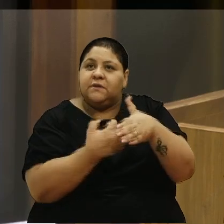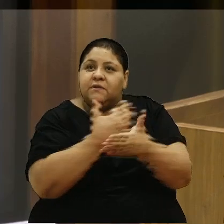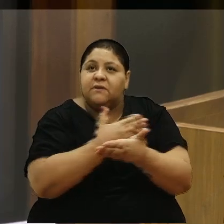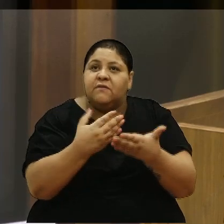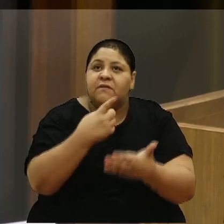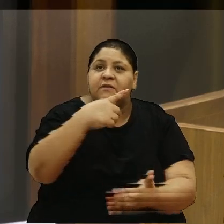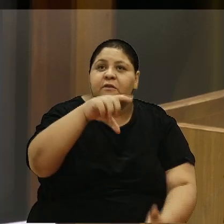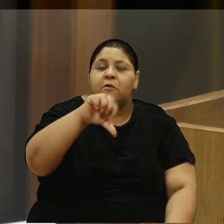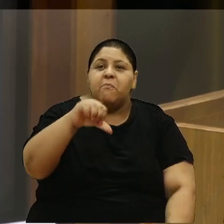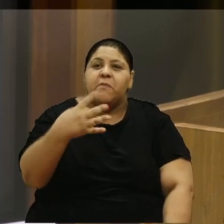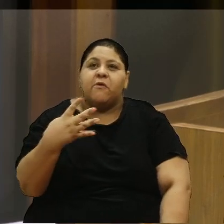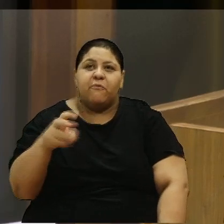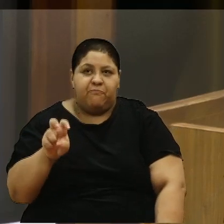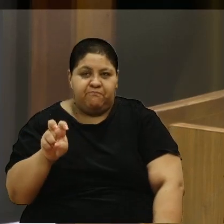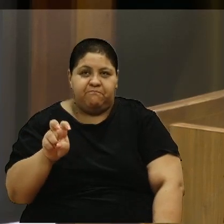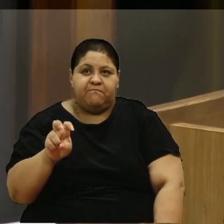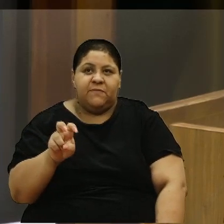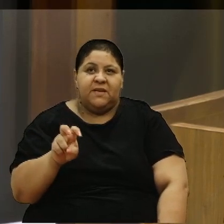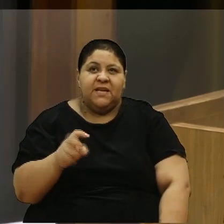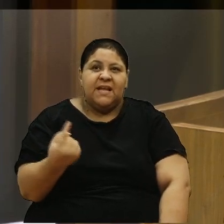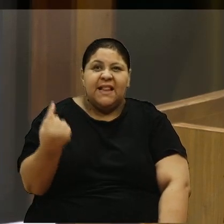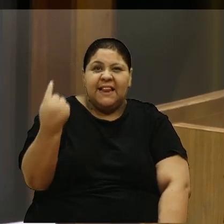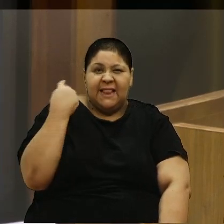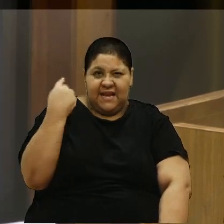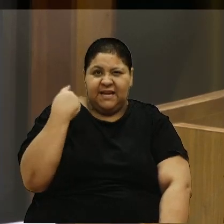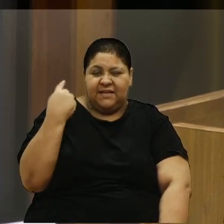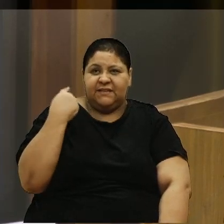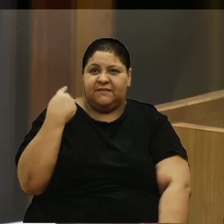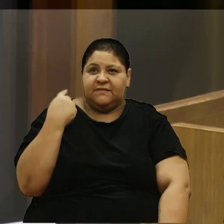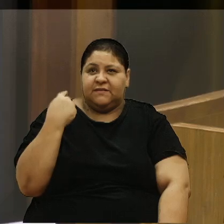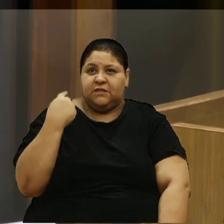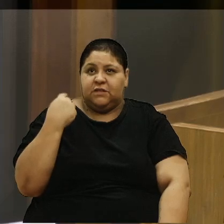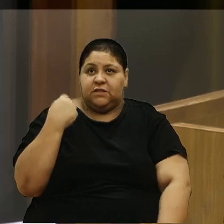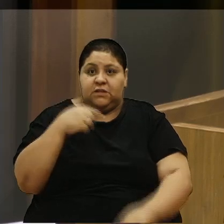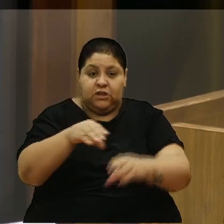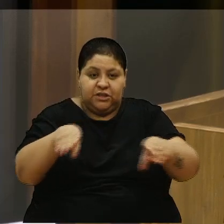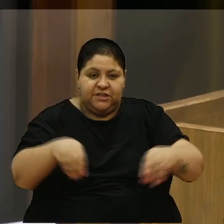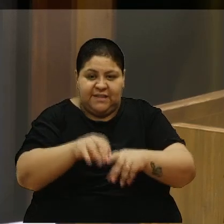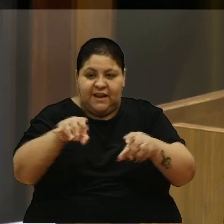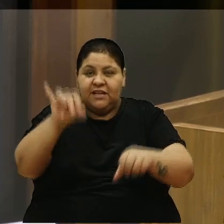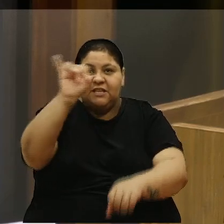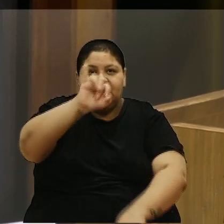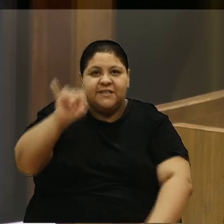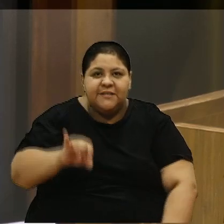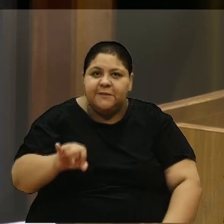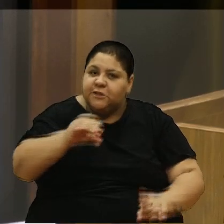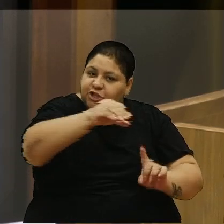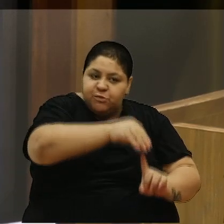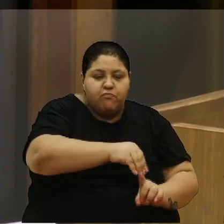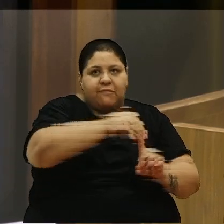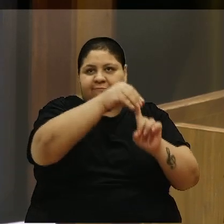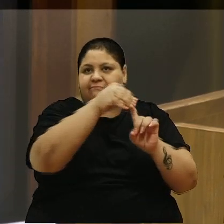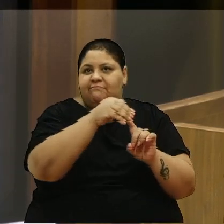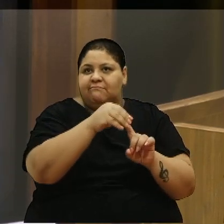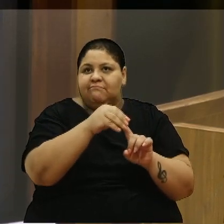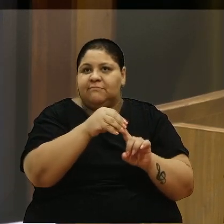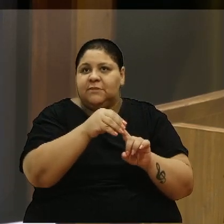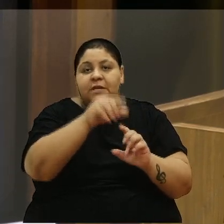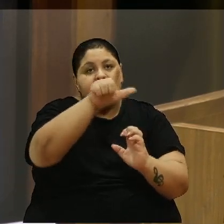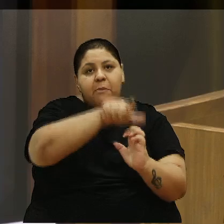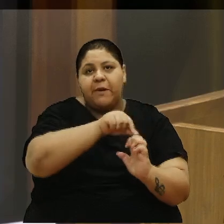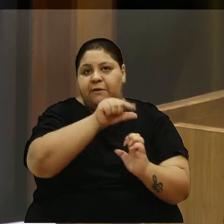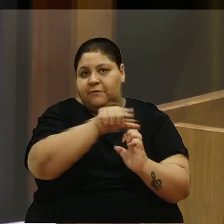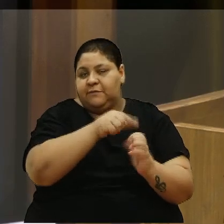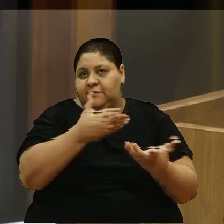em 1945, pessoal, e naquele ímpeto da nossa terra, de italianos, de pioneirismo e